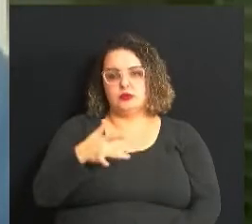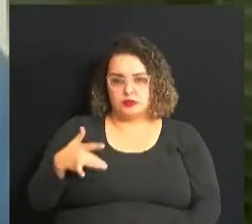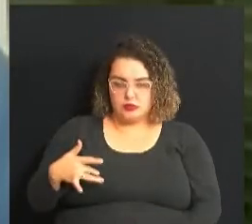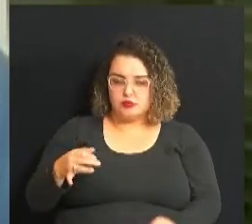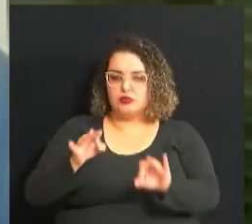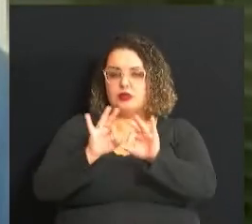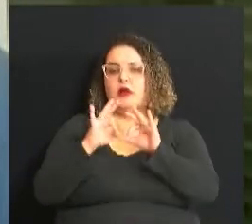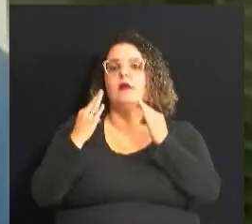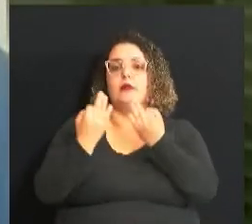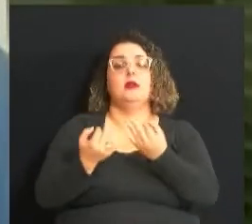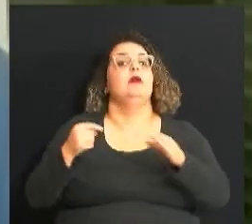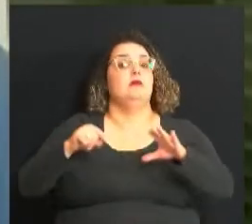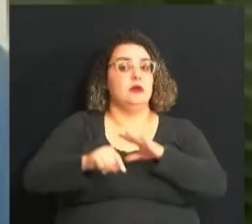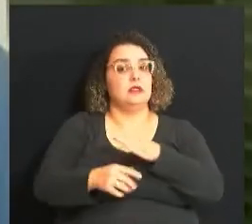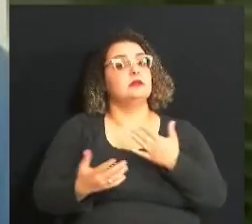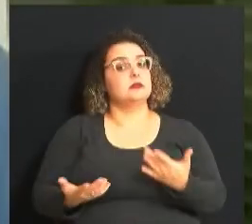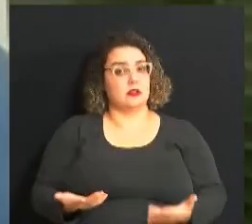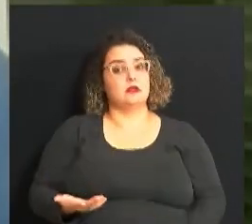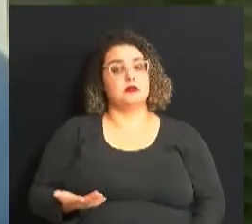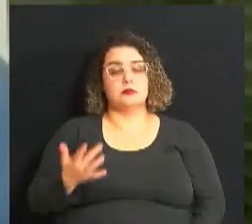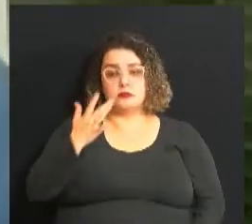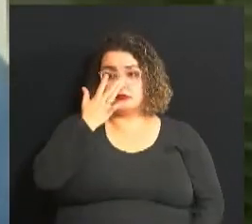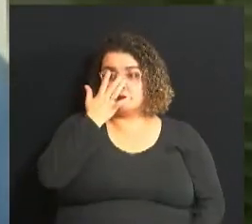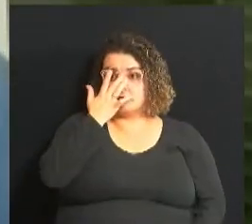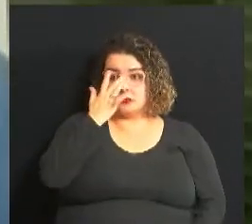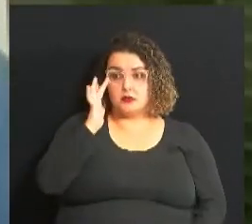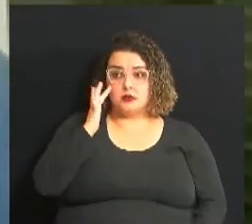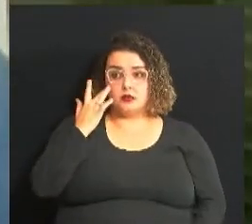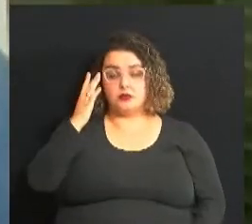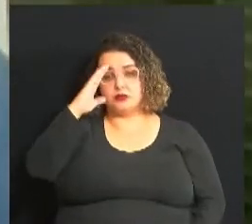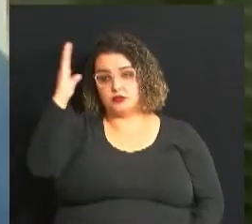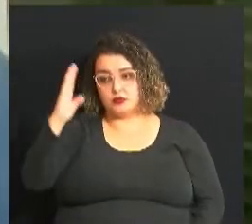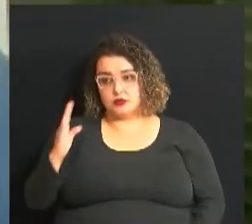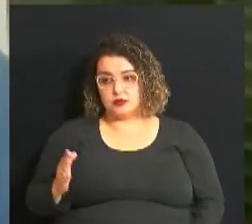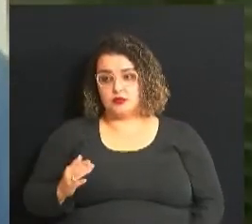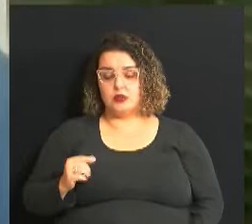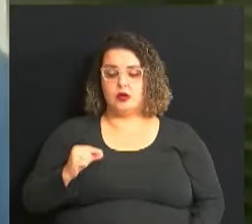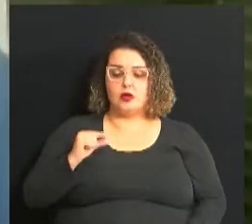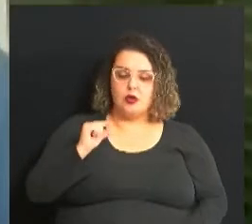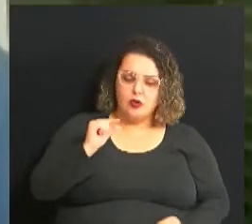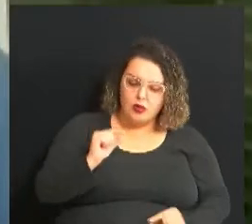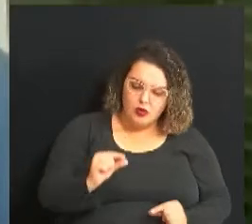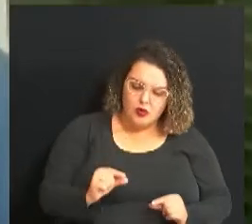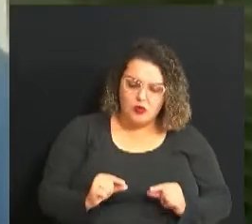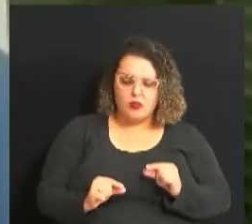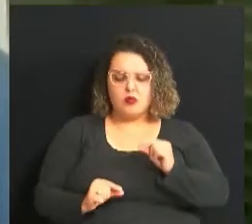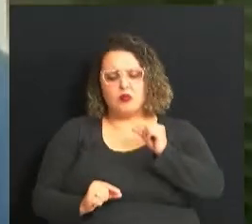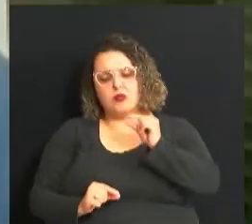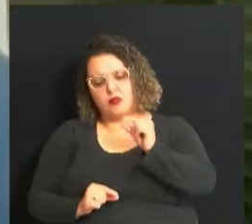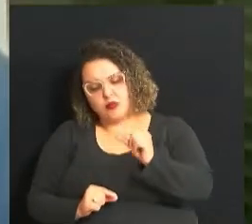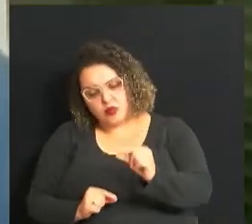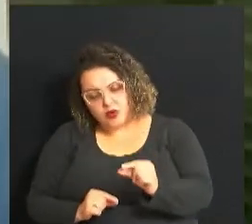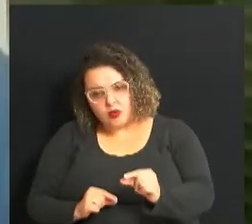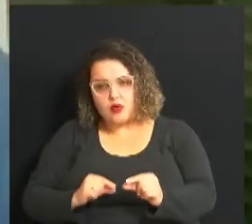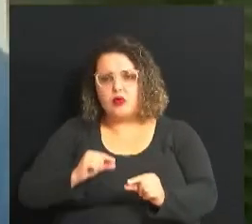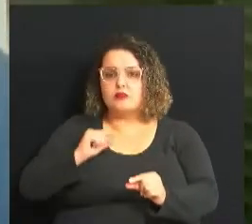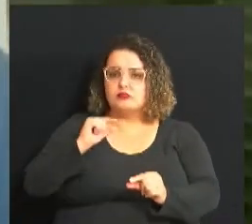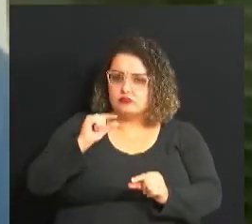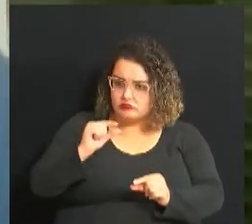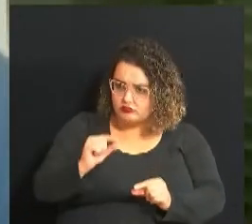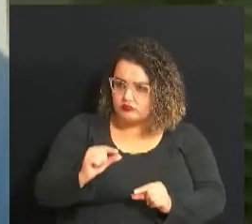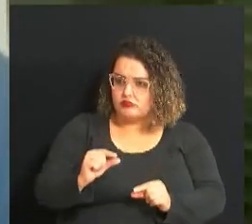avançadas. Eu acho que no Brasil nós estamos engatinhando, mas já em passos até